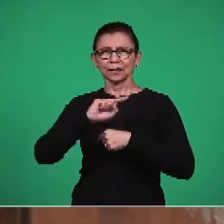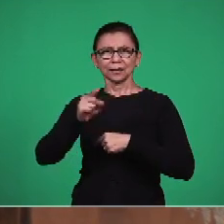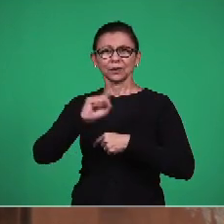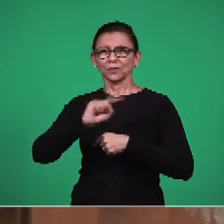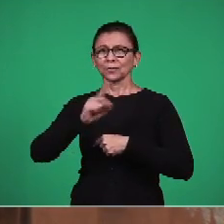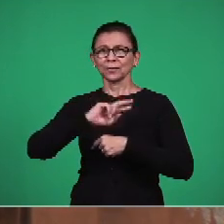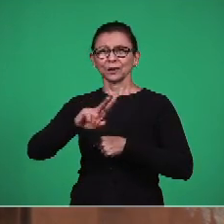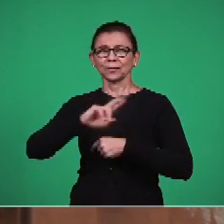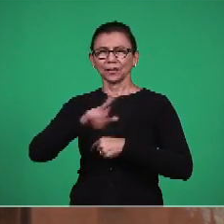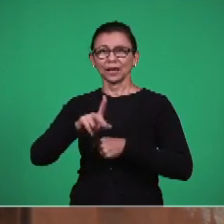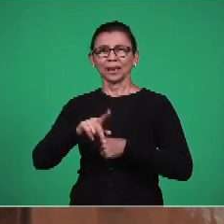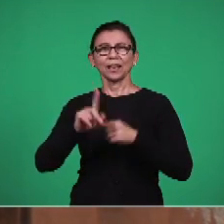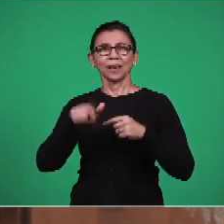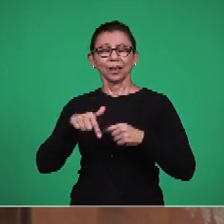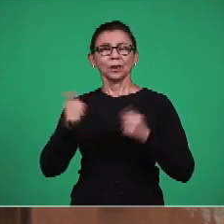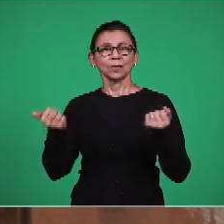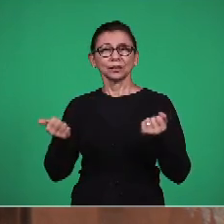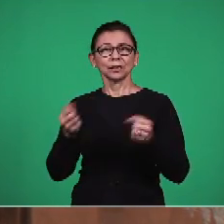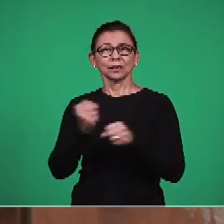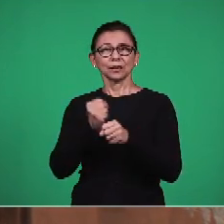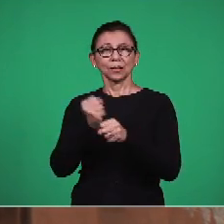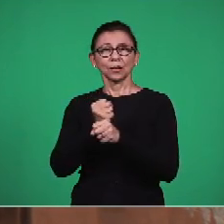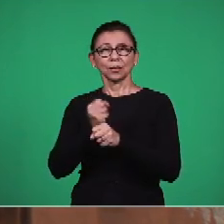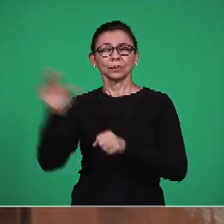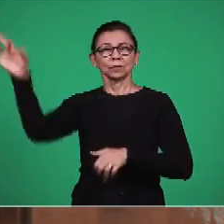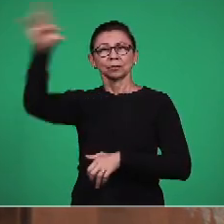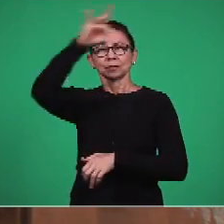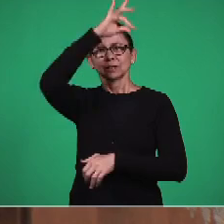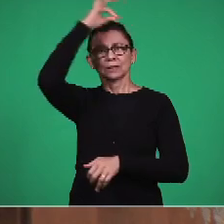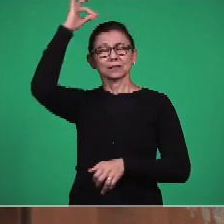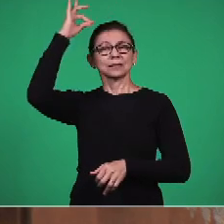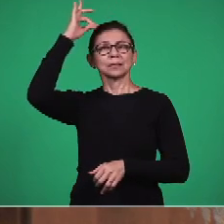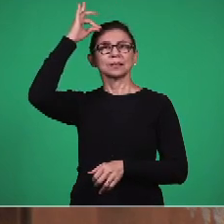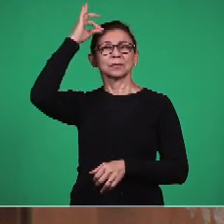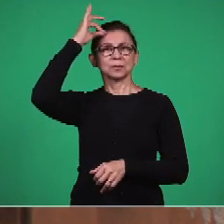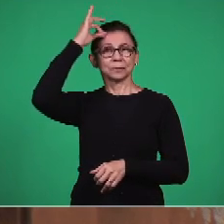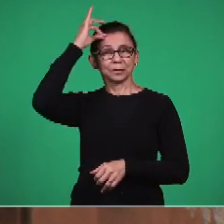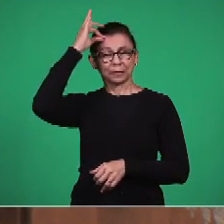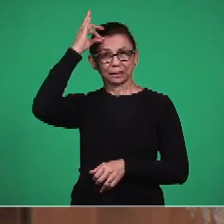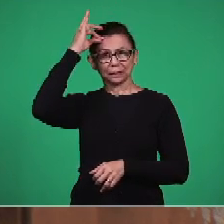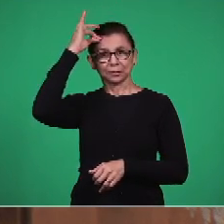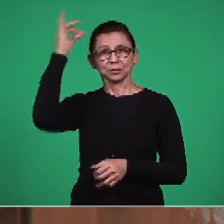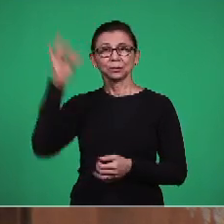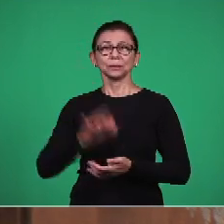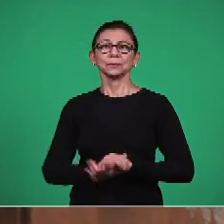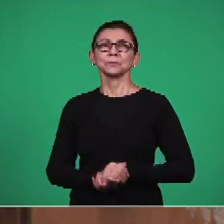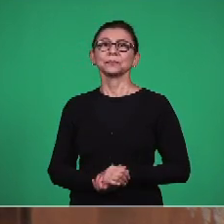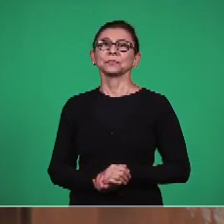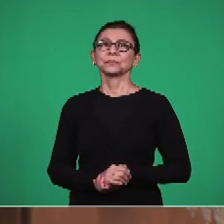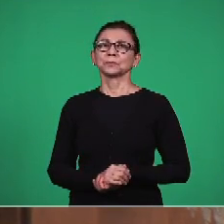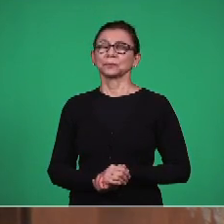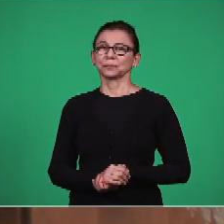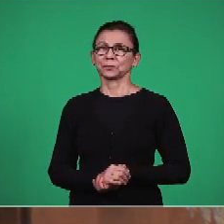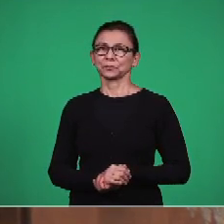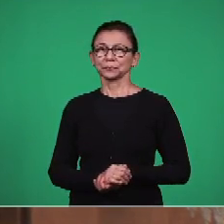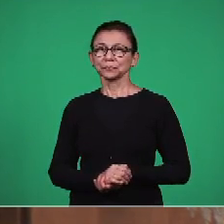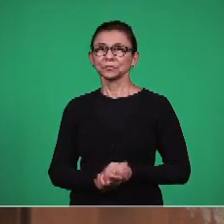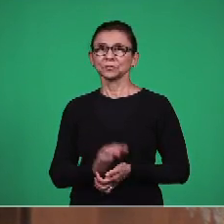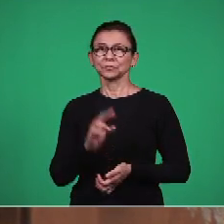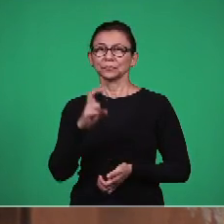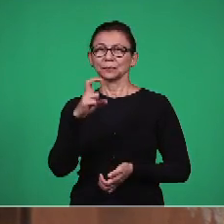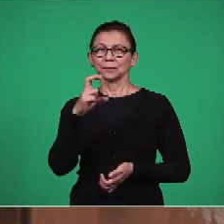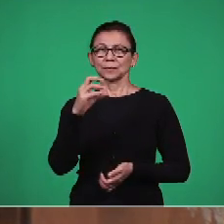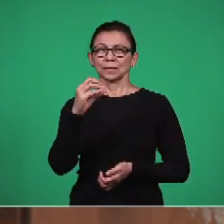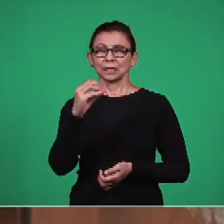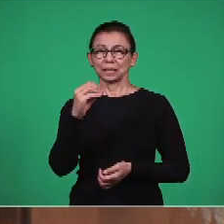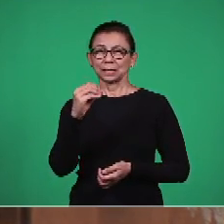completando agora, em outubro, no final, profeticamente, completando os seus 50 anos.